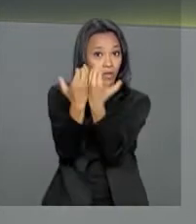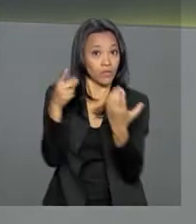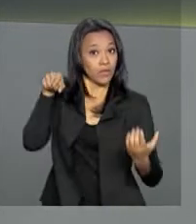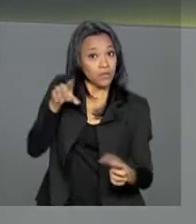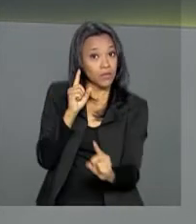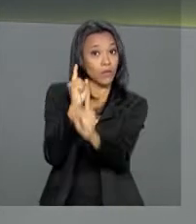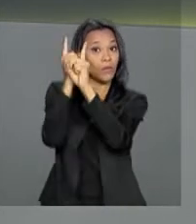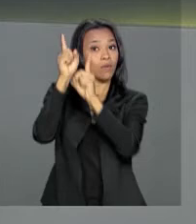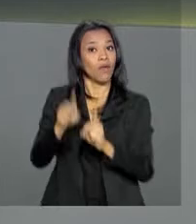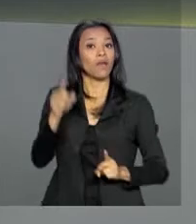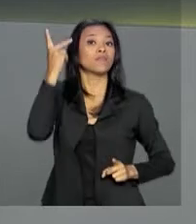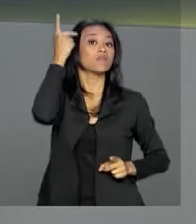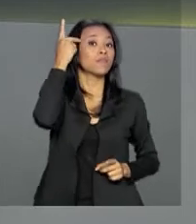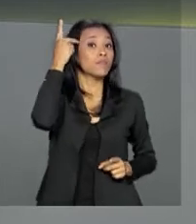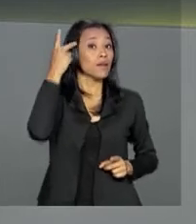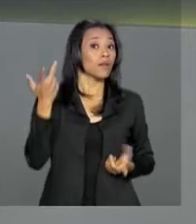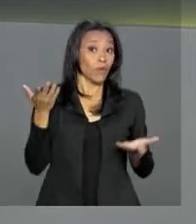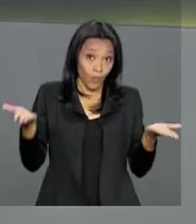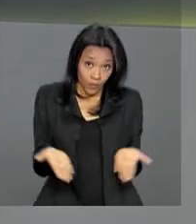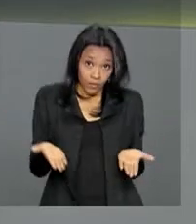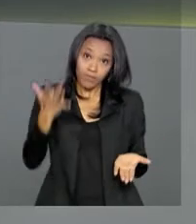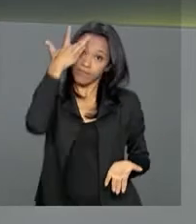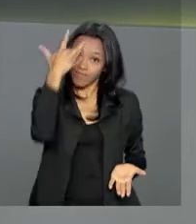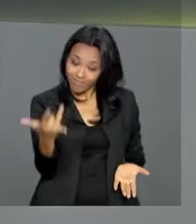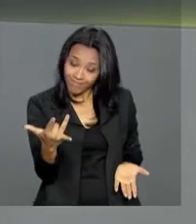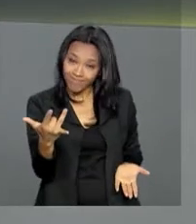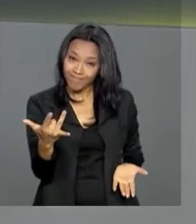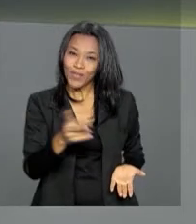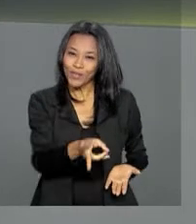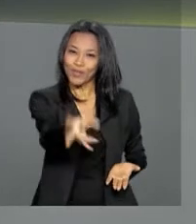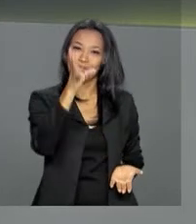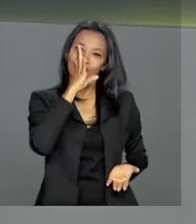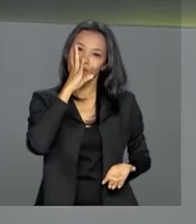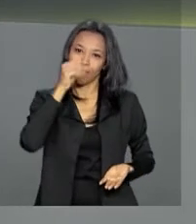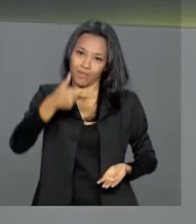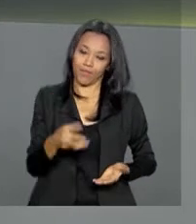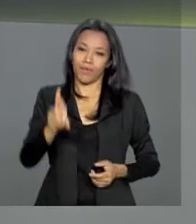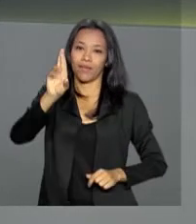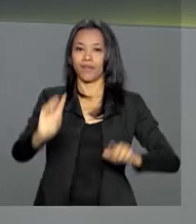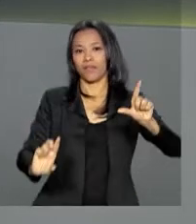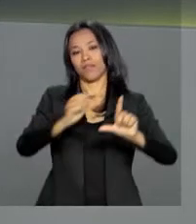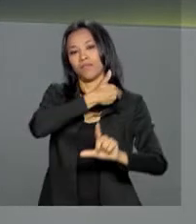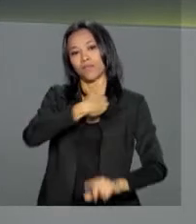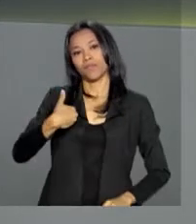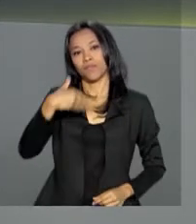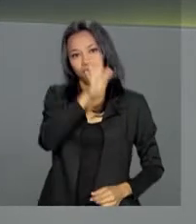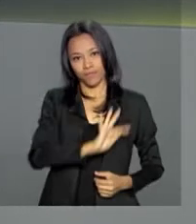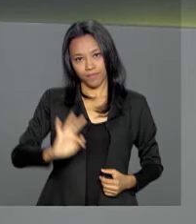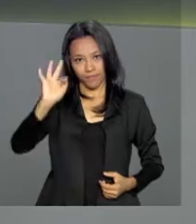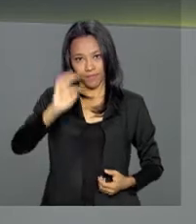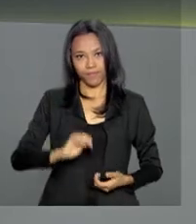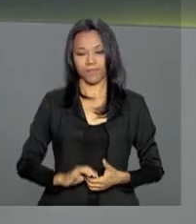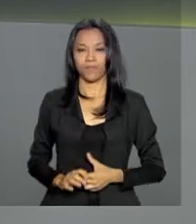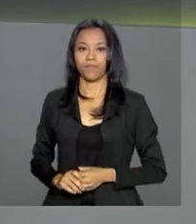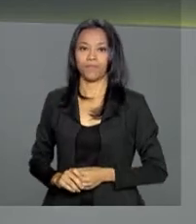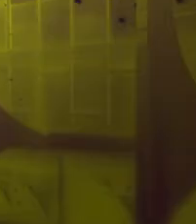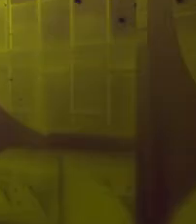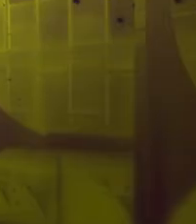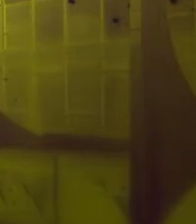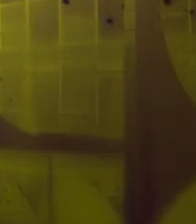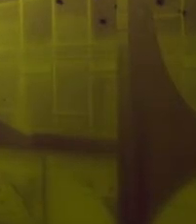encontro é realizado em são paulo hoje e amanhã continue com a gente aqui na nbr a tv do governo federal